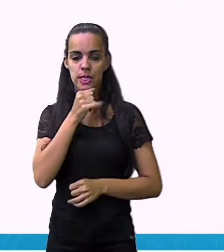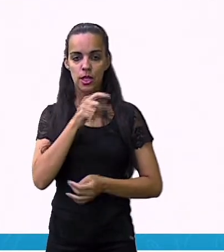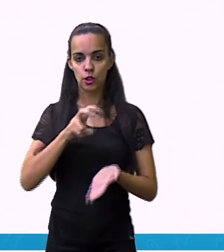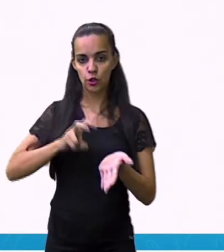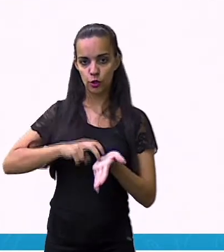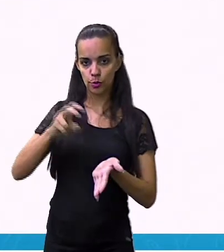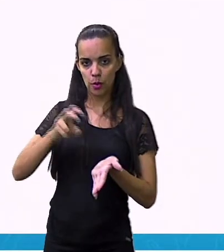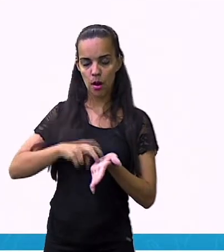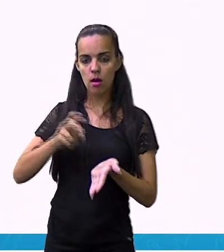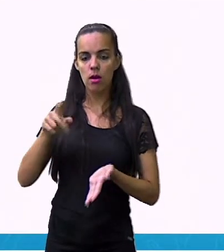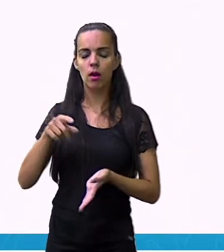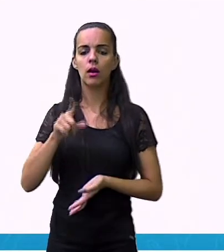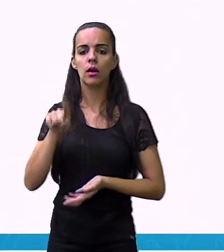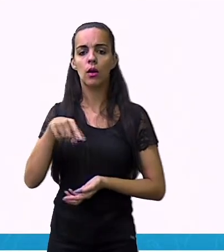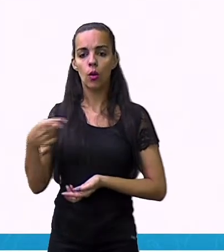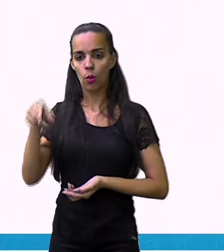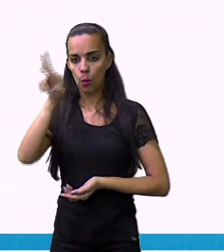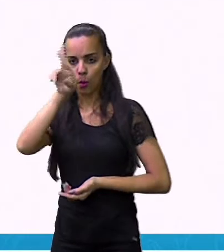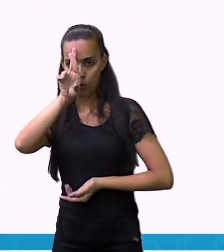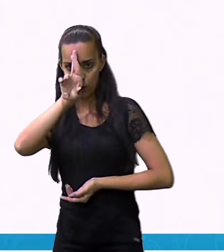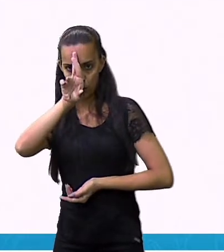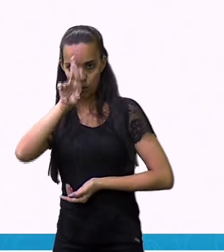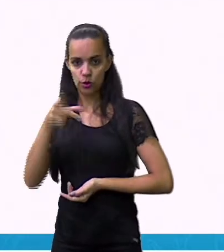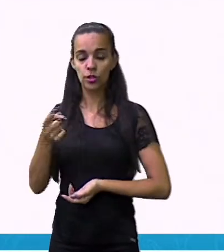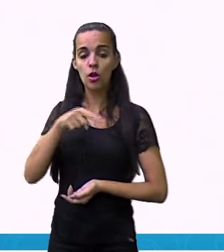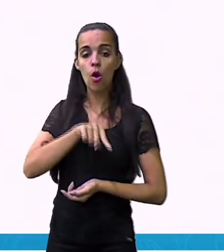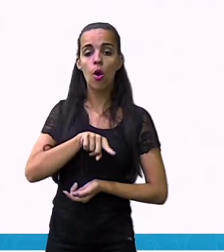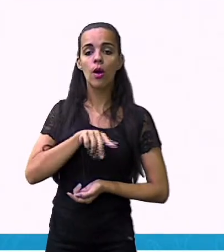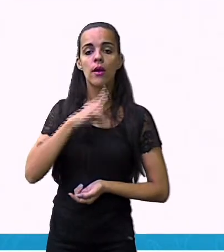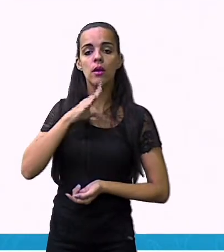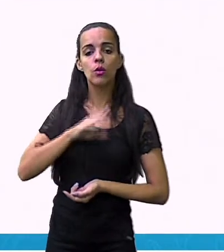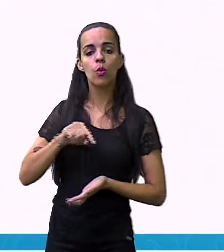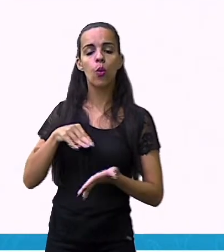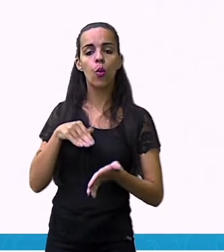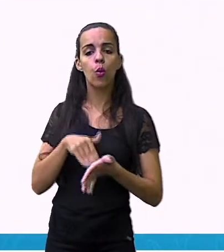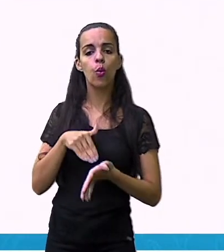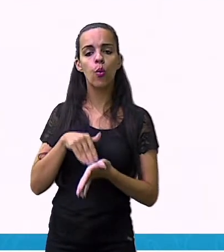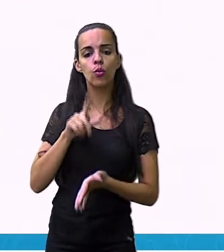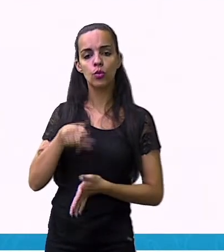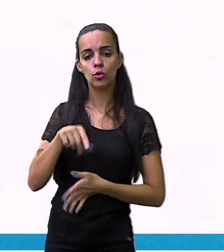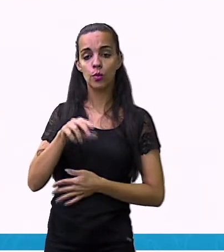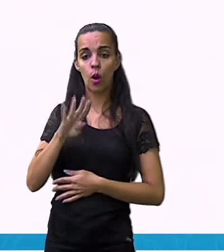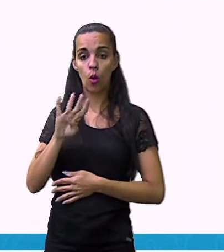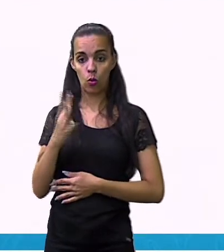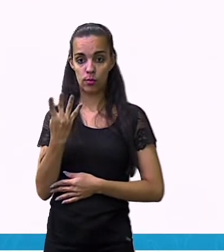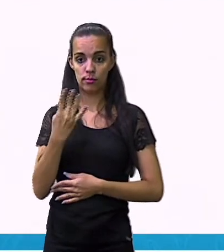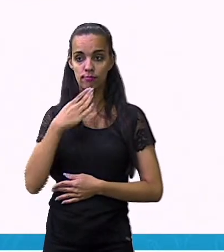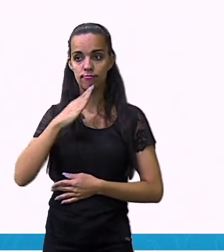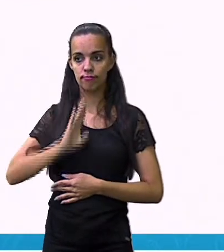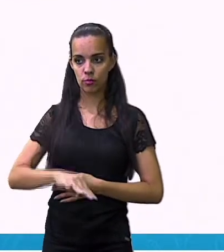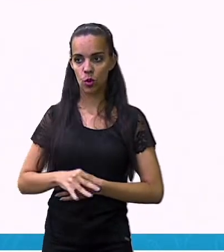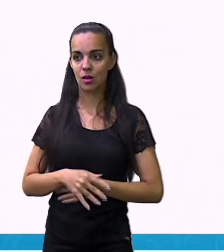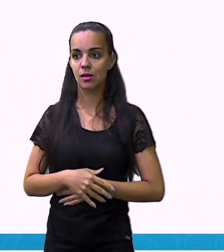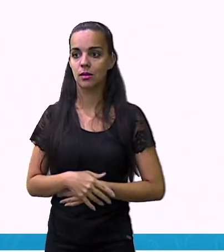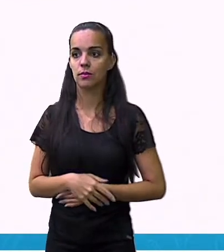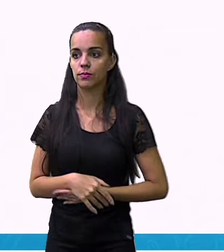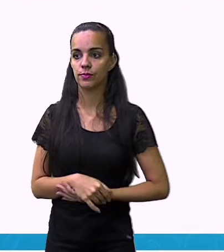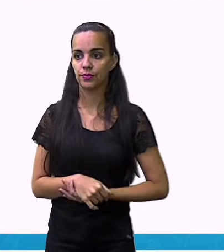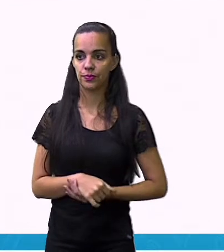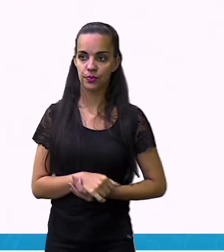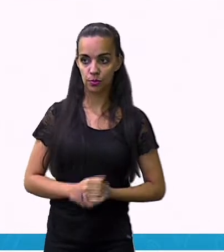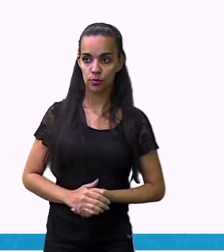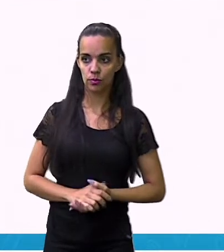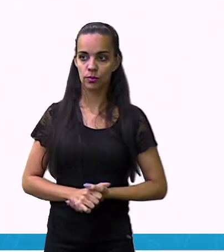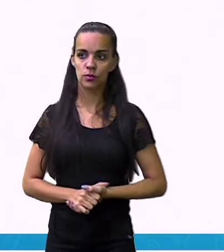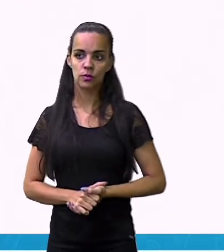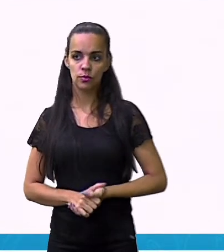às 4 horas da tarde. Aqui nós podemos observar que as sombras dele estão aqui